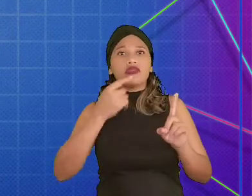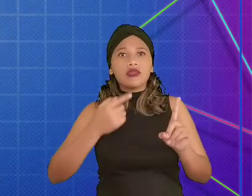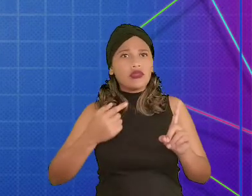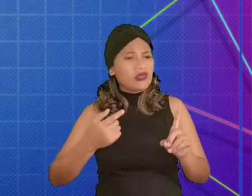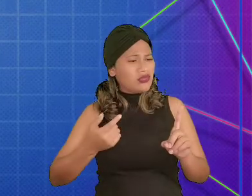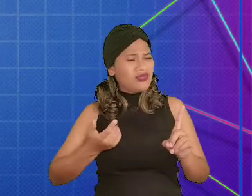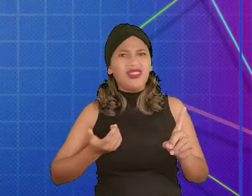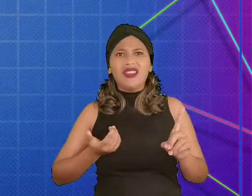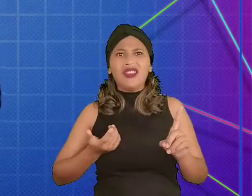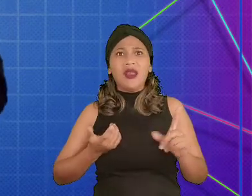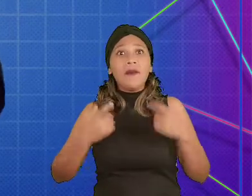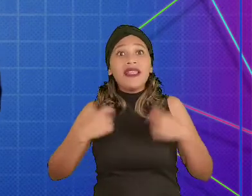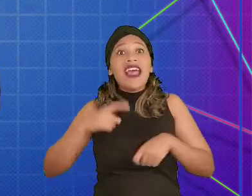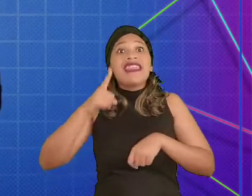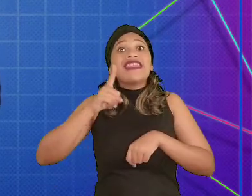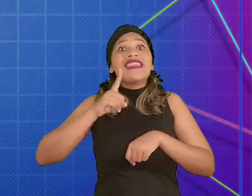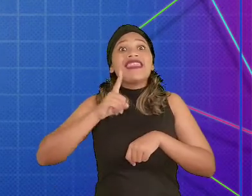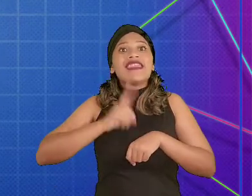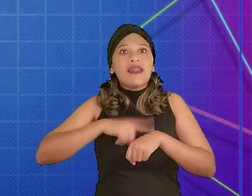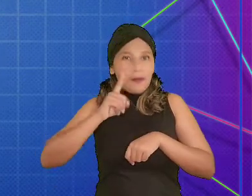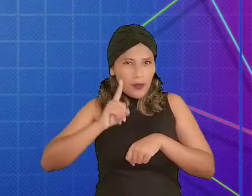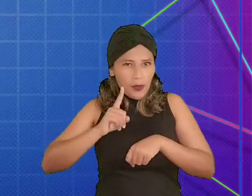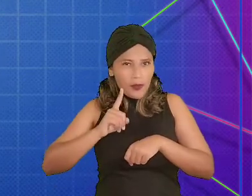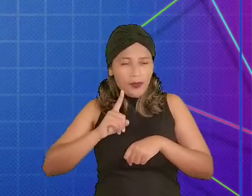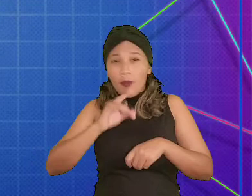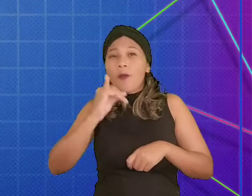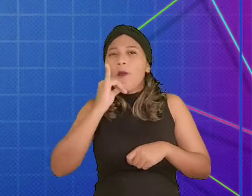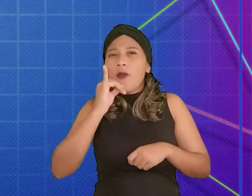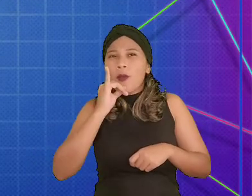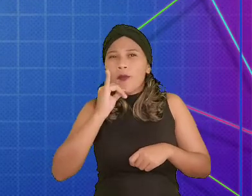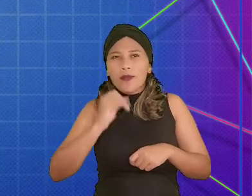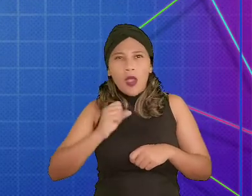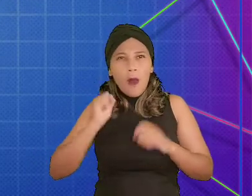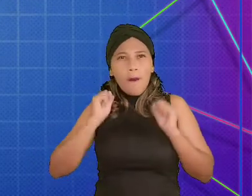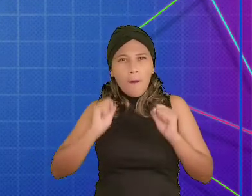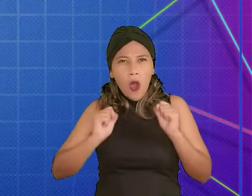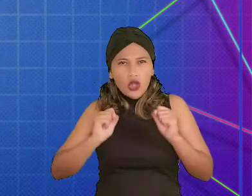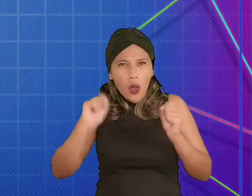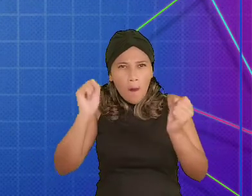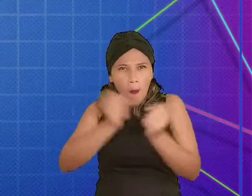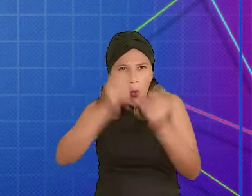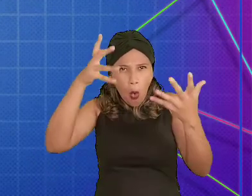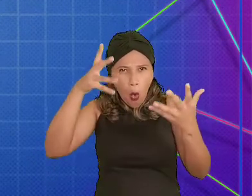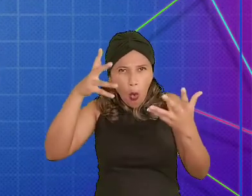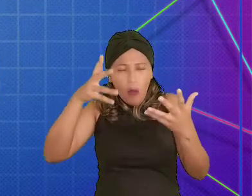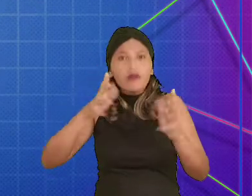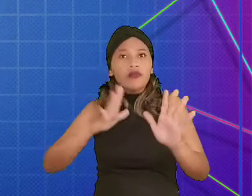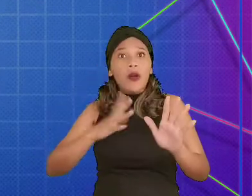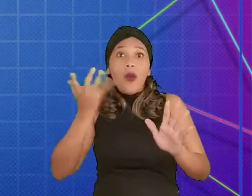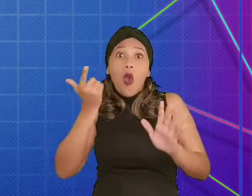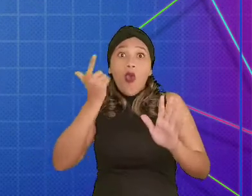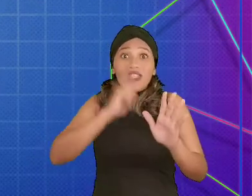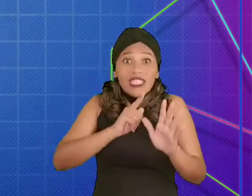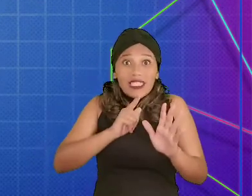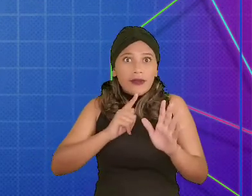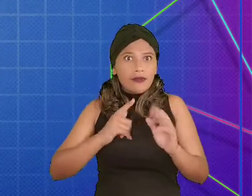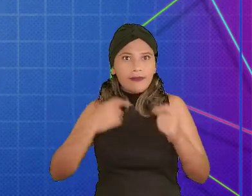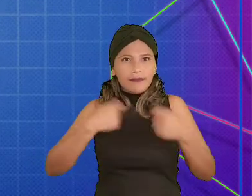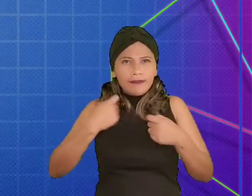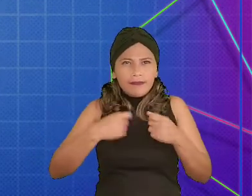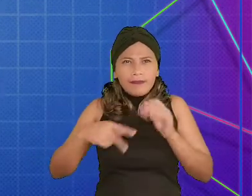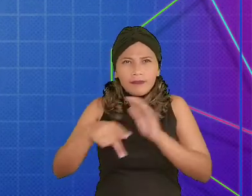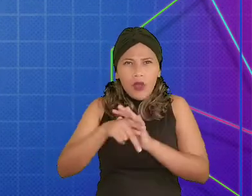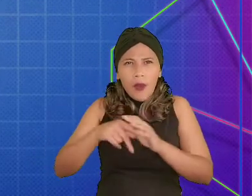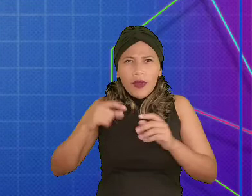vida. Ele precisa ter tempo de reação. Por exemplo, você pode colocar um poder especial no mapa, mas que para consegui-lo, o jogador